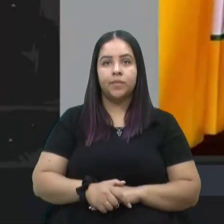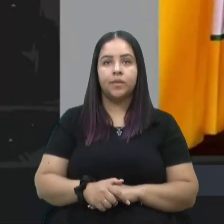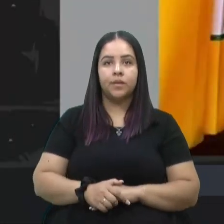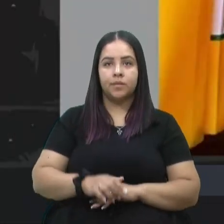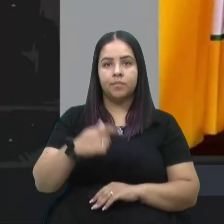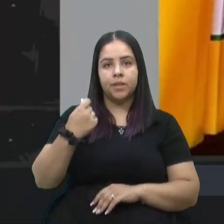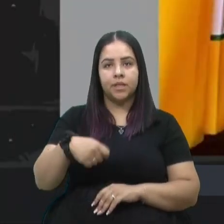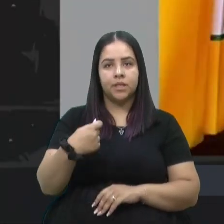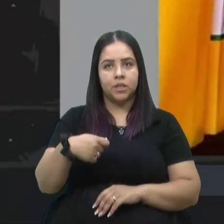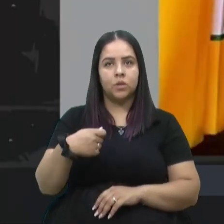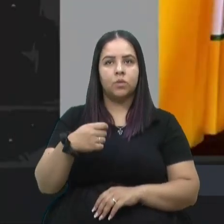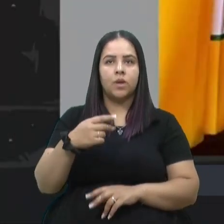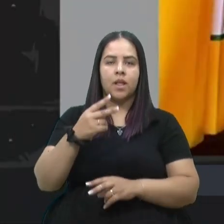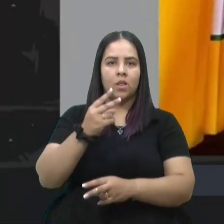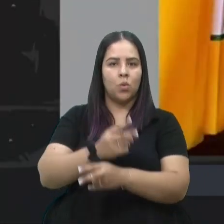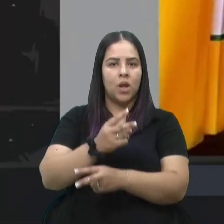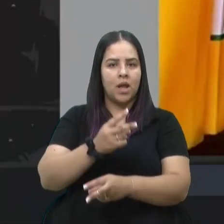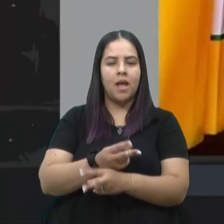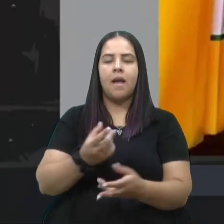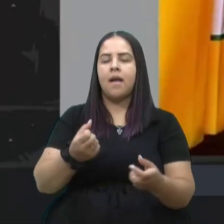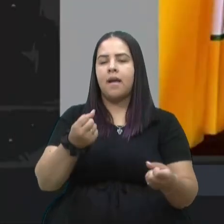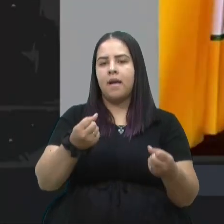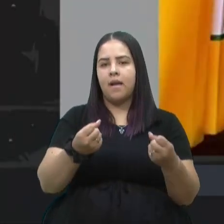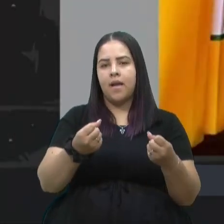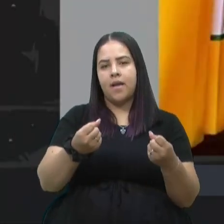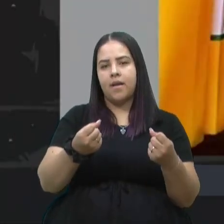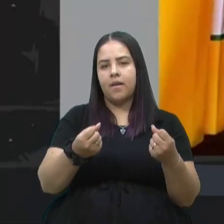alocar carros, caminhões,